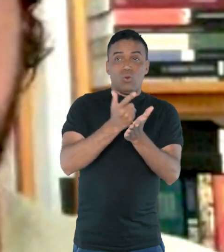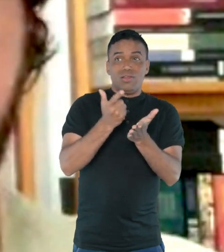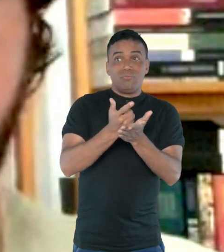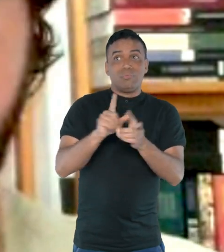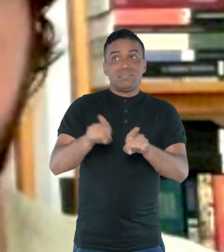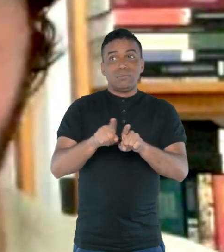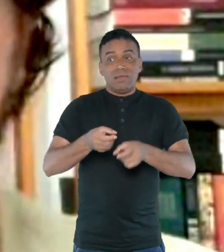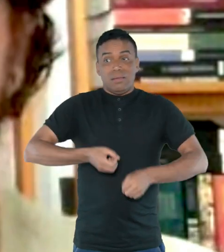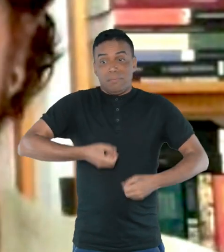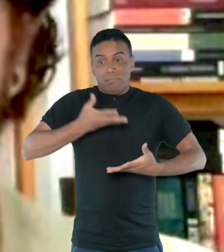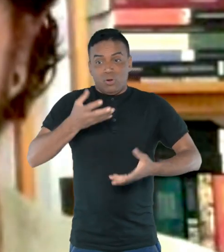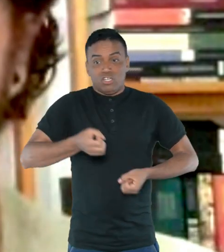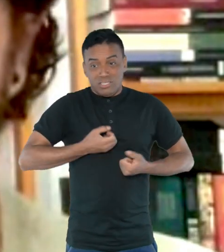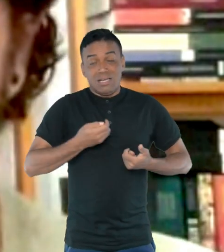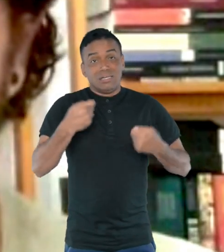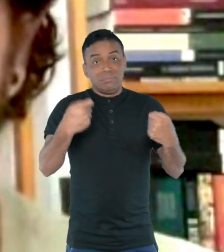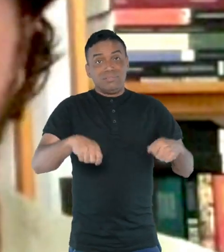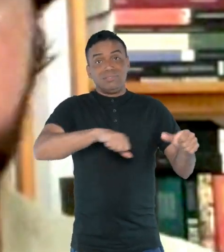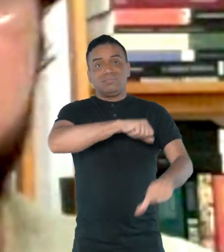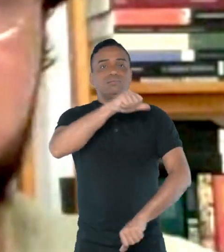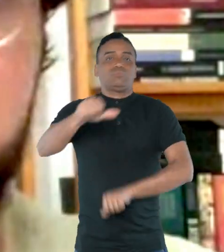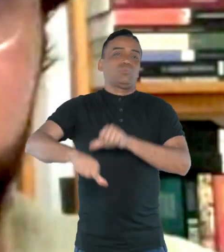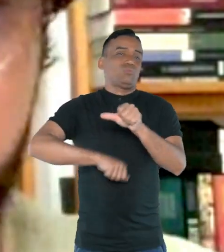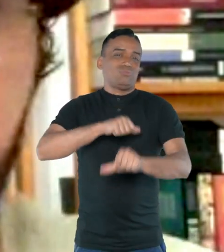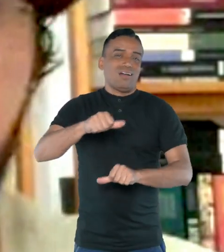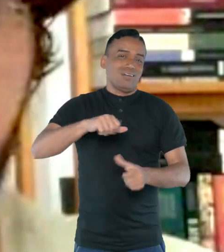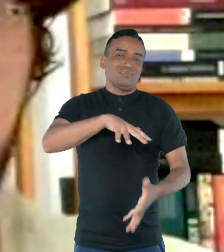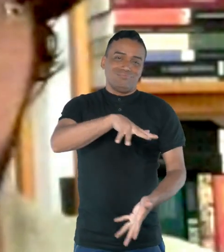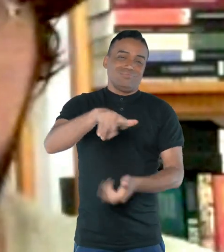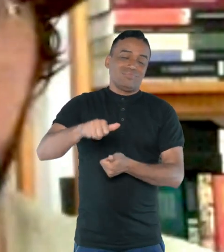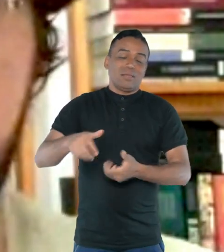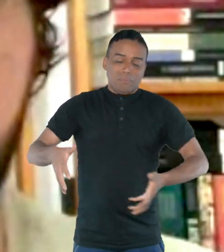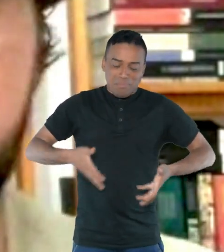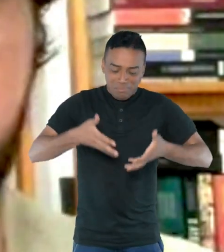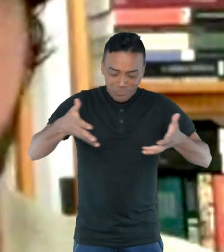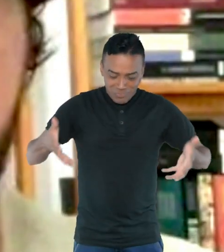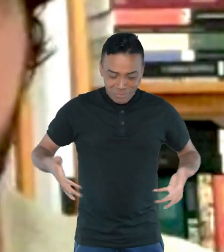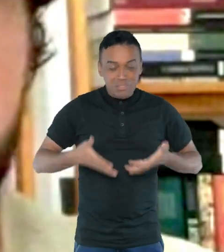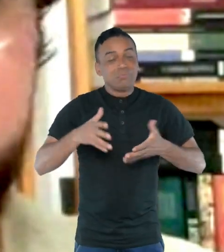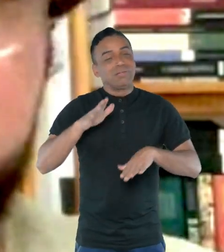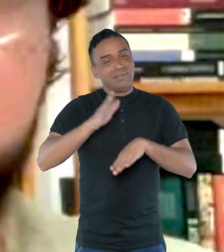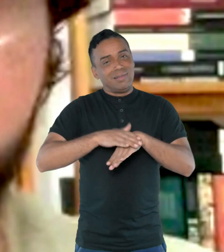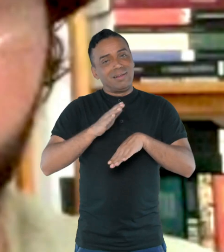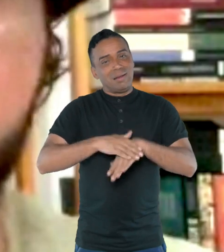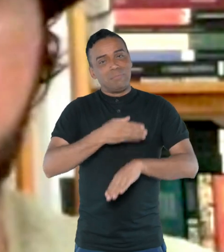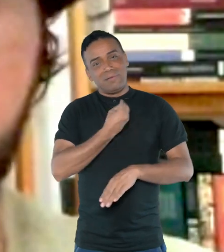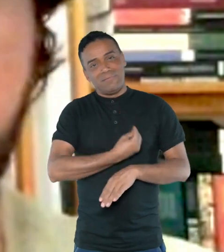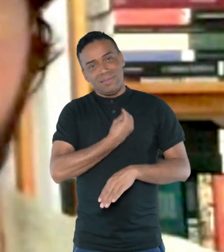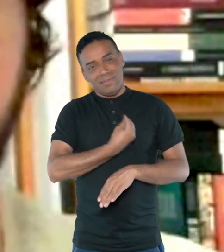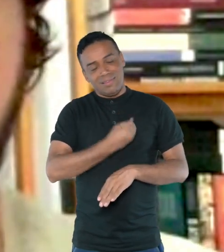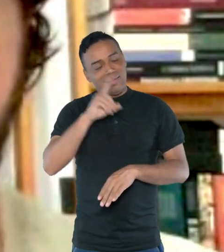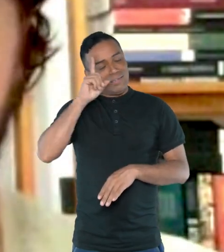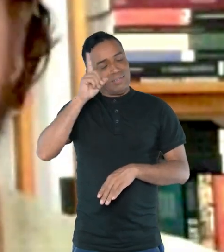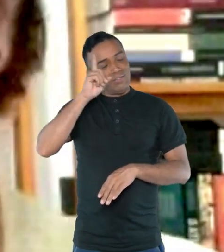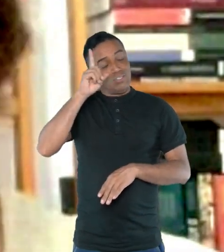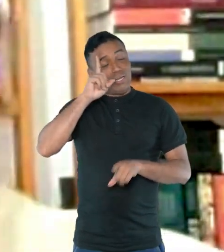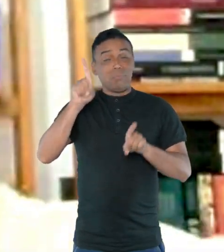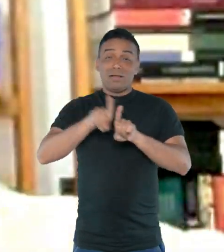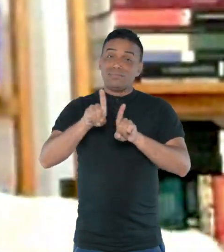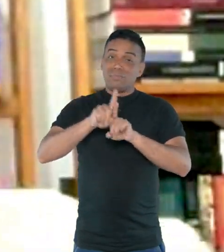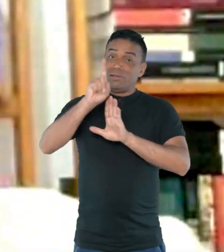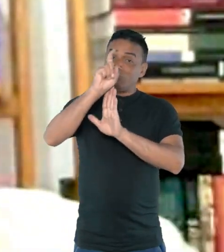a necessidade de mudança é algo que me inspira bastante nas minhas ações do dia a dia, mas certamente também no texto,